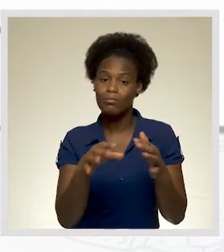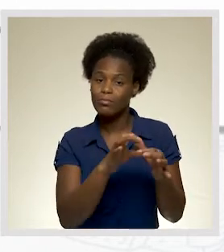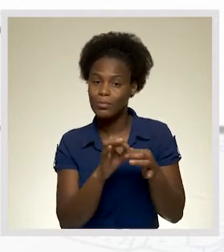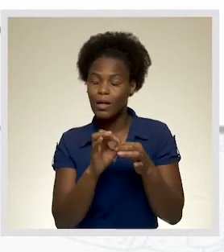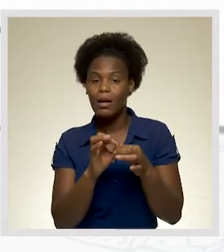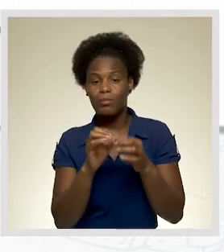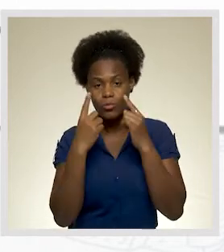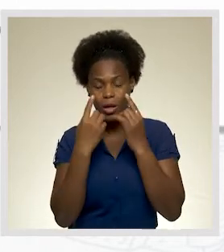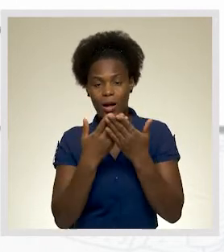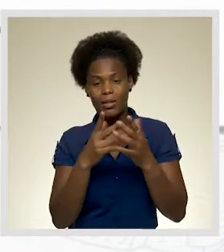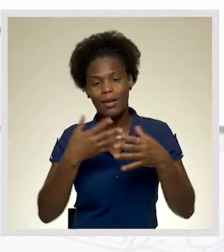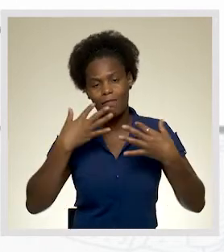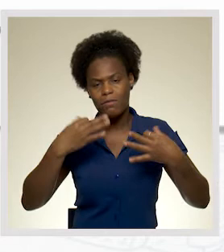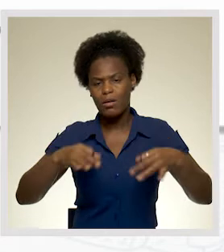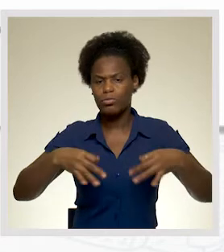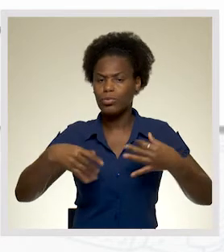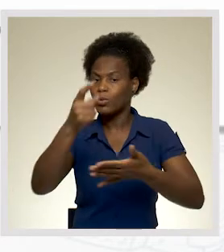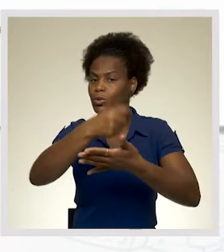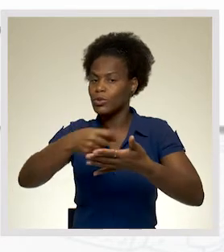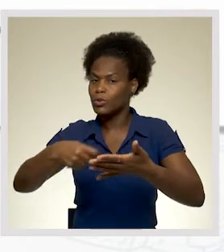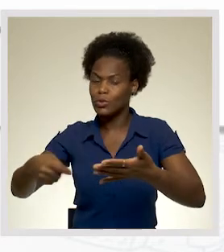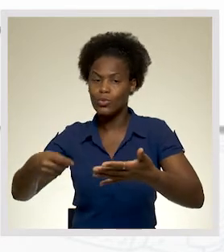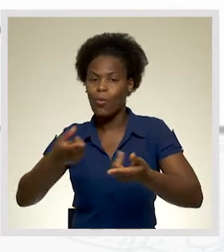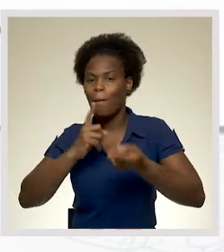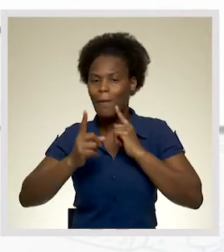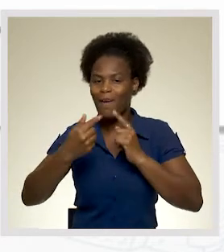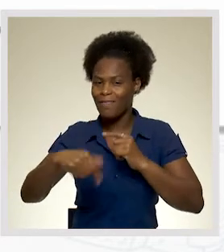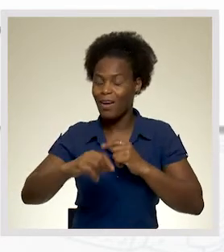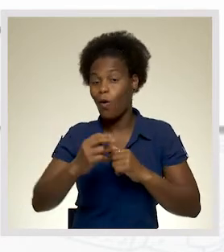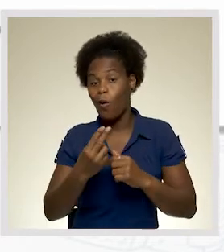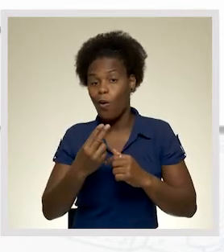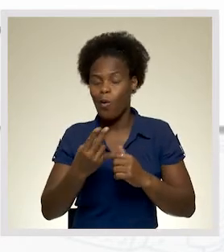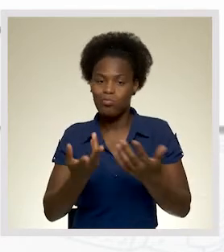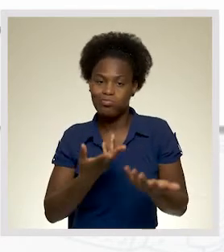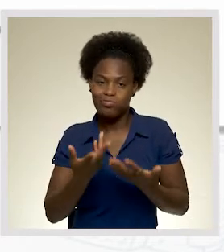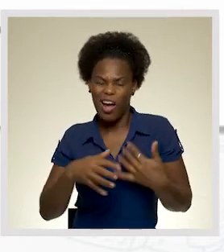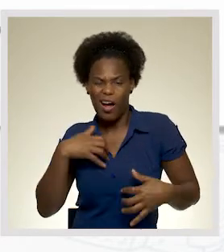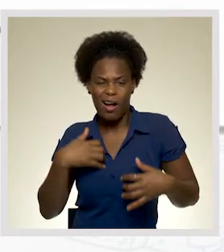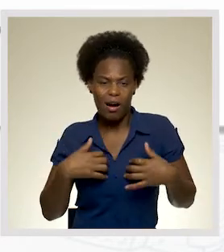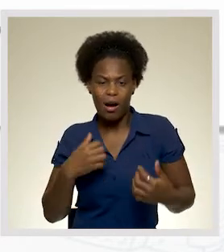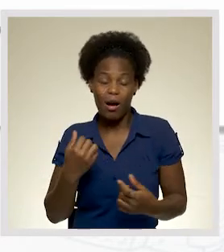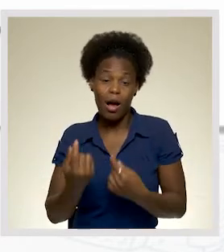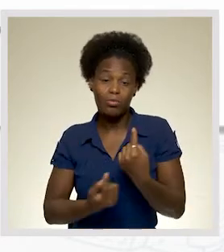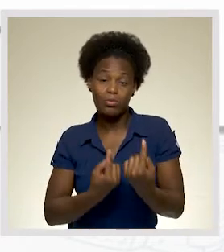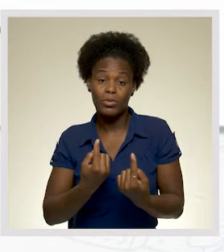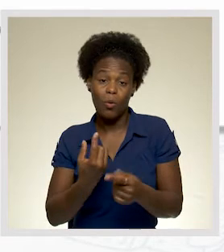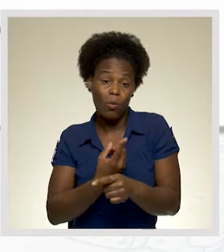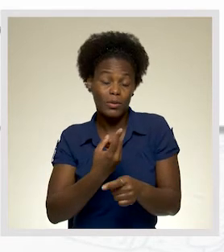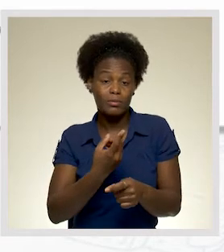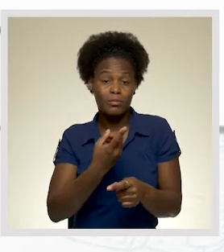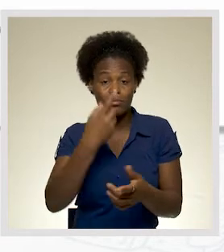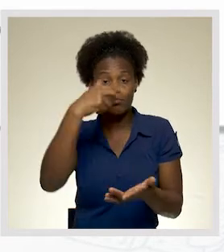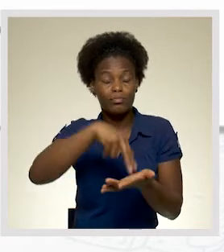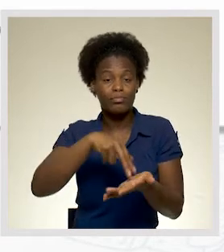manifesta leveza de um registro humorístico e ou irônico com uma omnipresente e lúcida